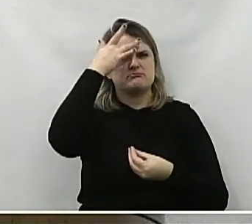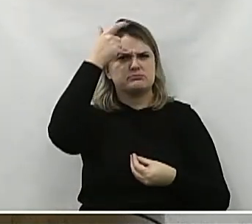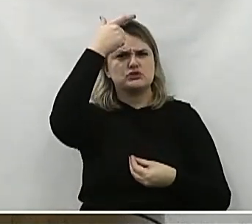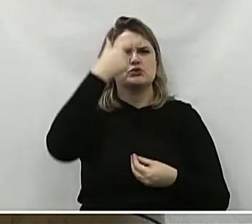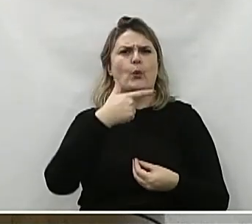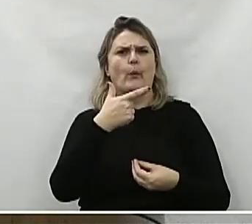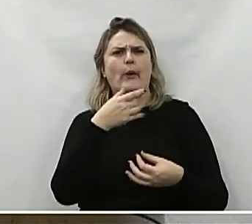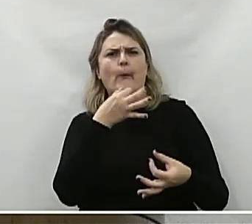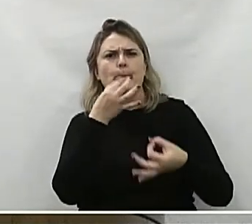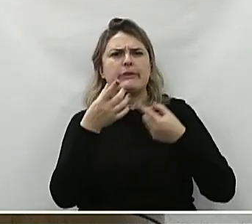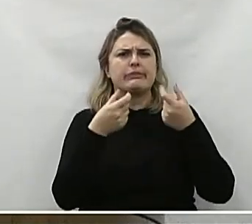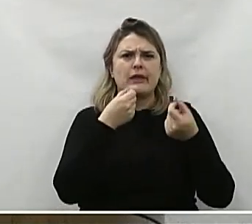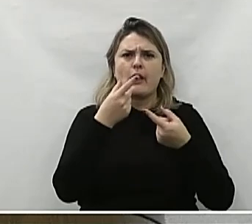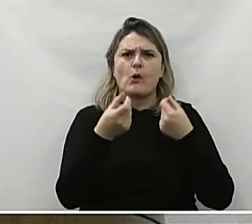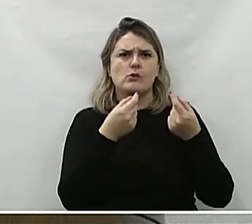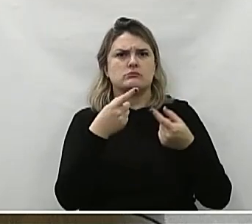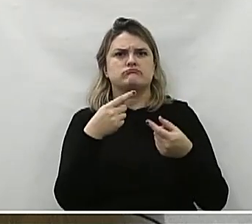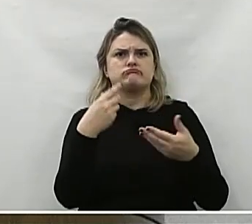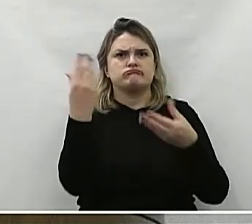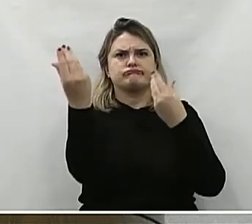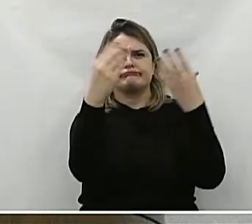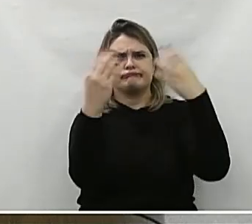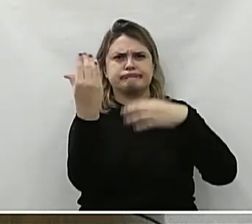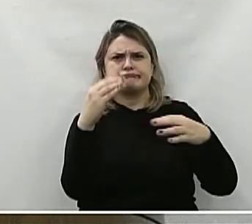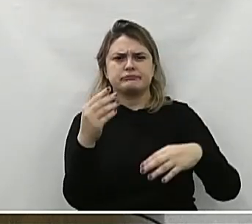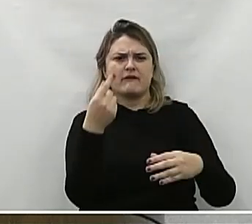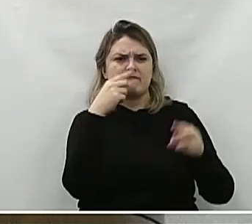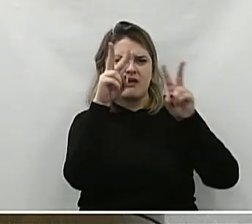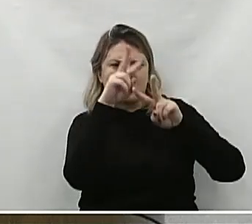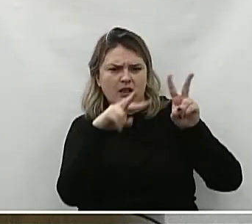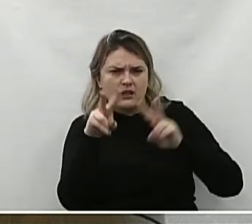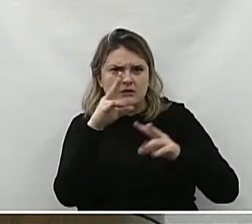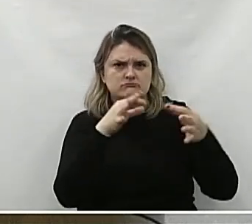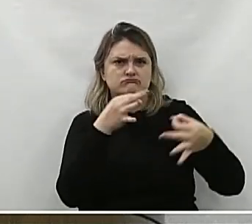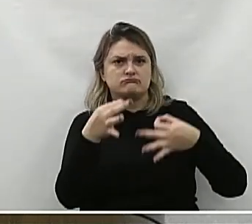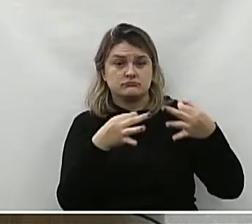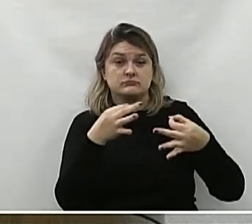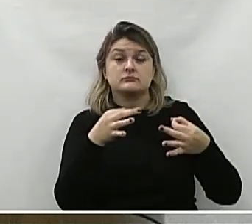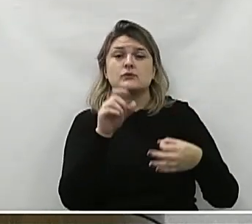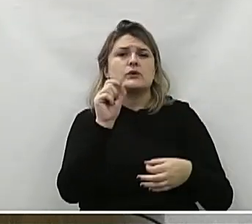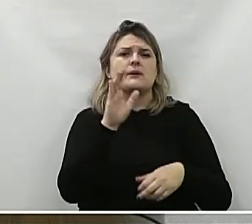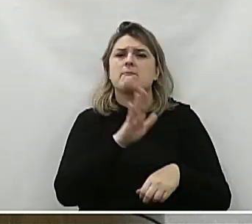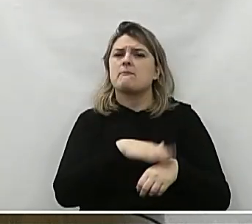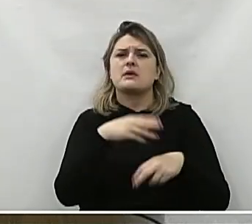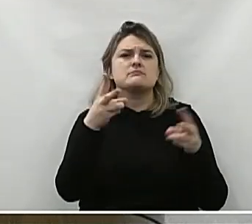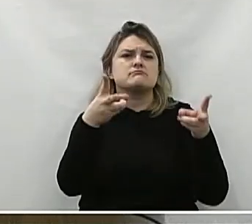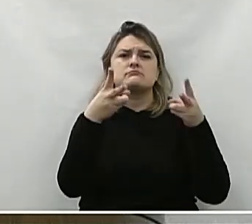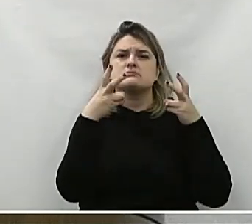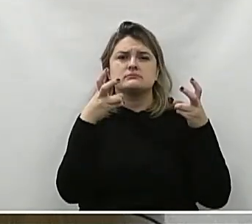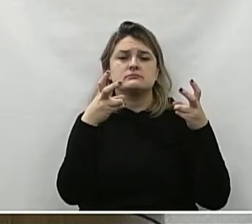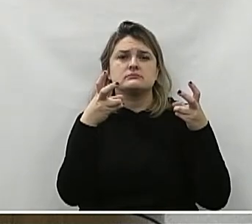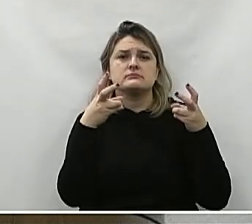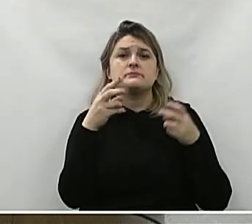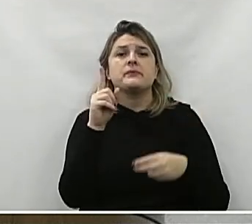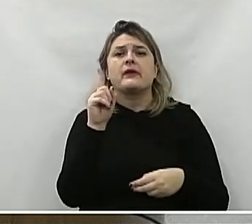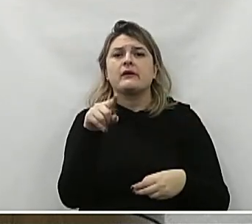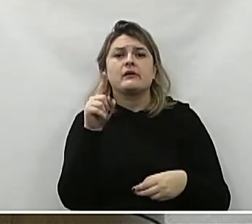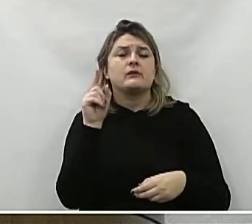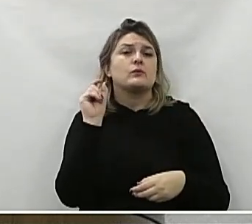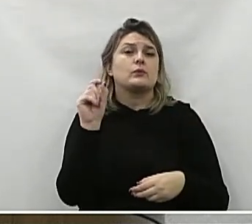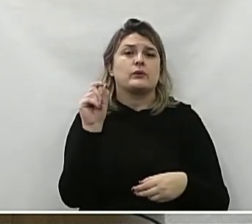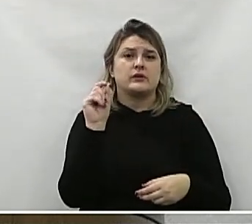pessoas mais críticas a tudo que recebe na internet é o que nós mais vemos hoje em dia